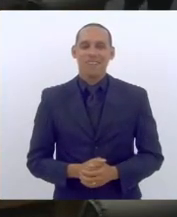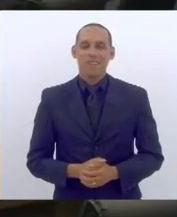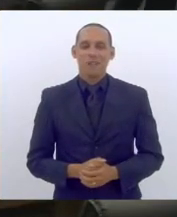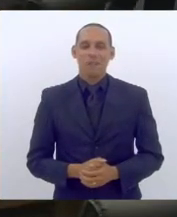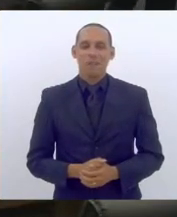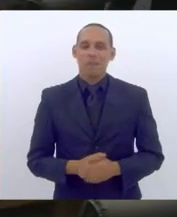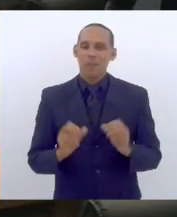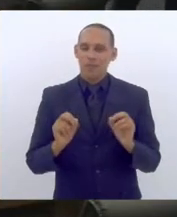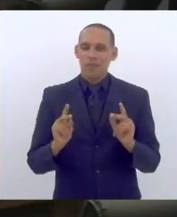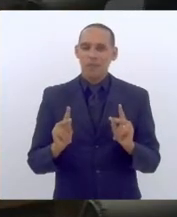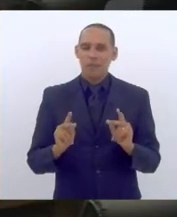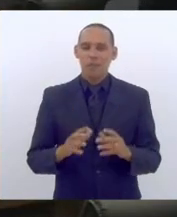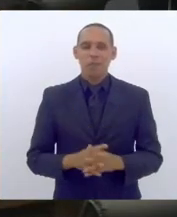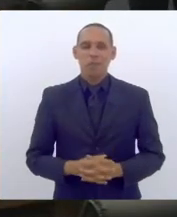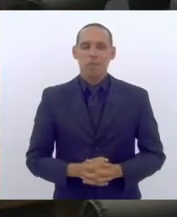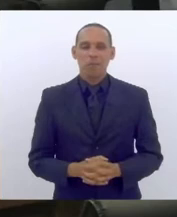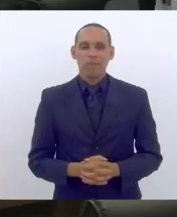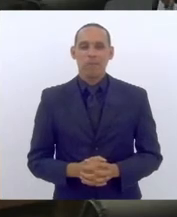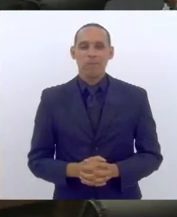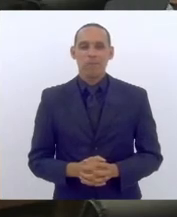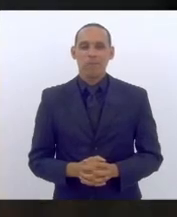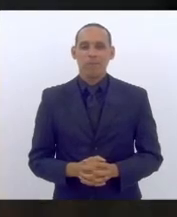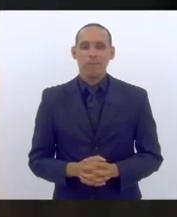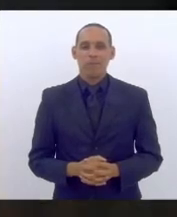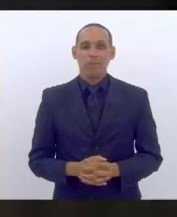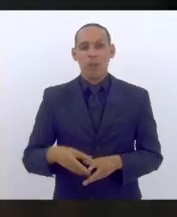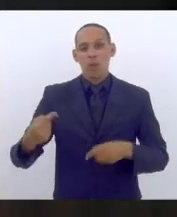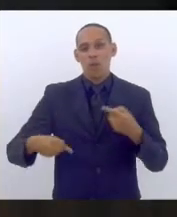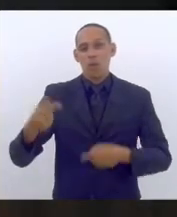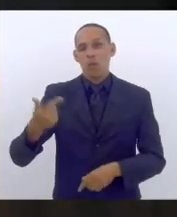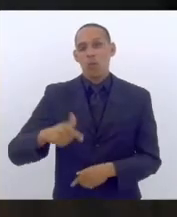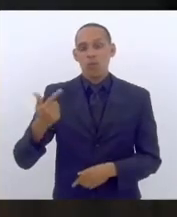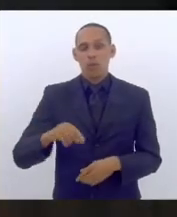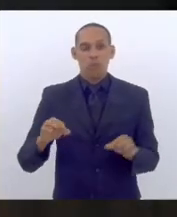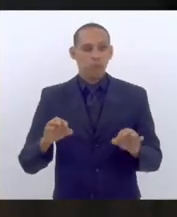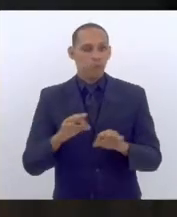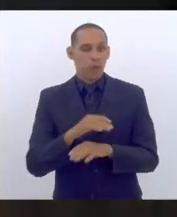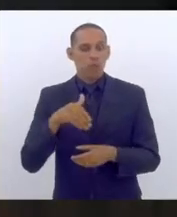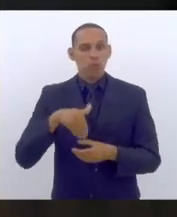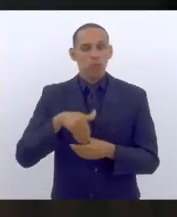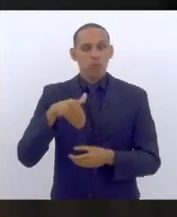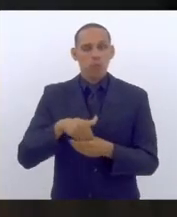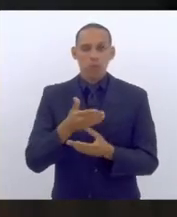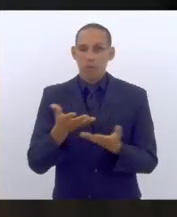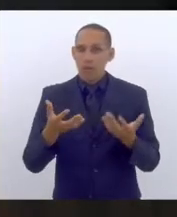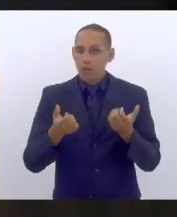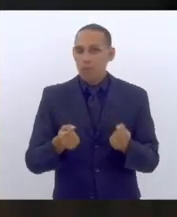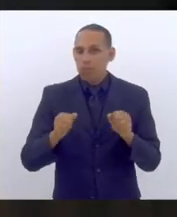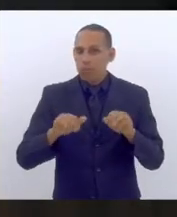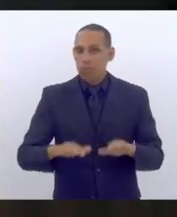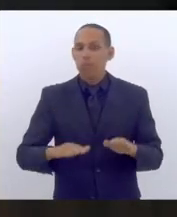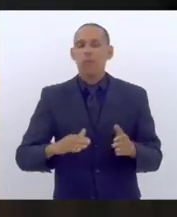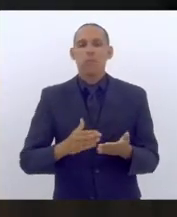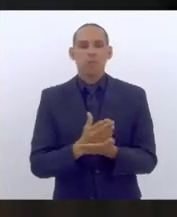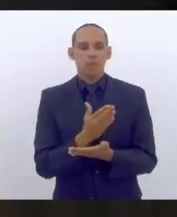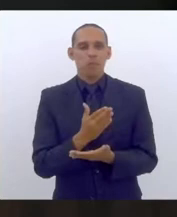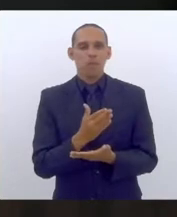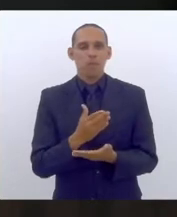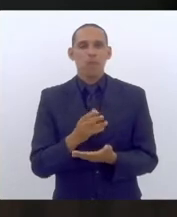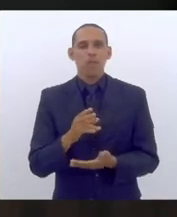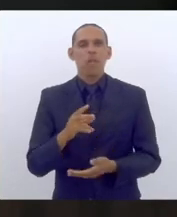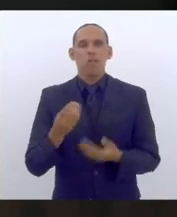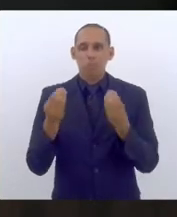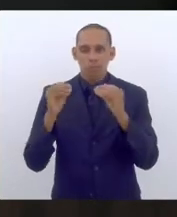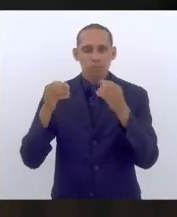ok não havendo o que Queira discutir Serra da discussão em votação aprovado vai a